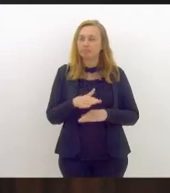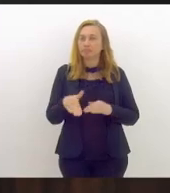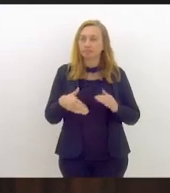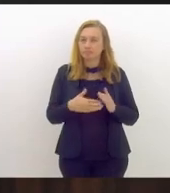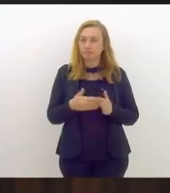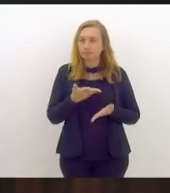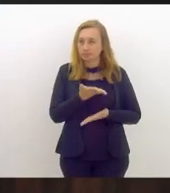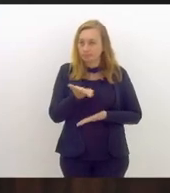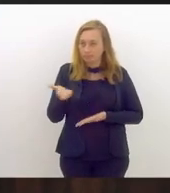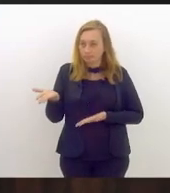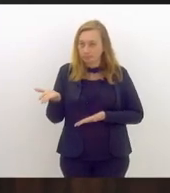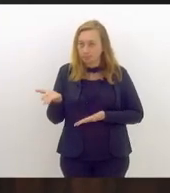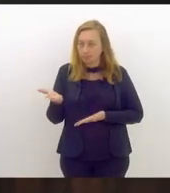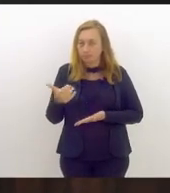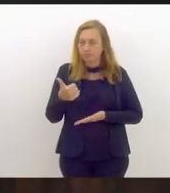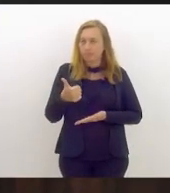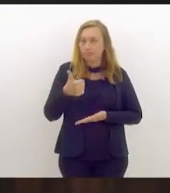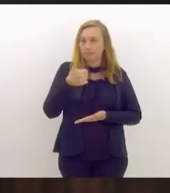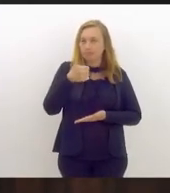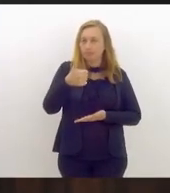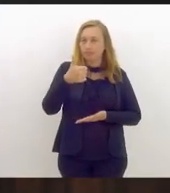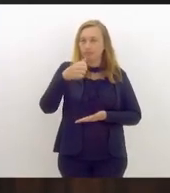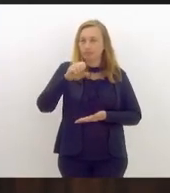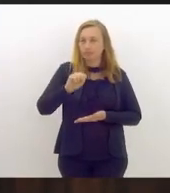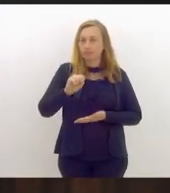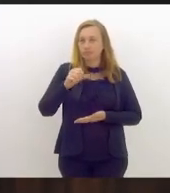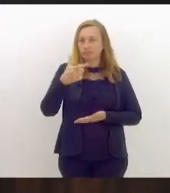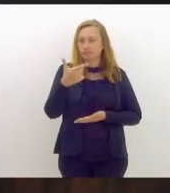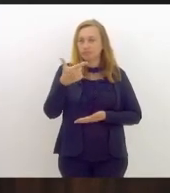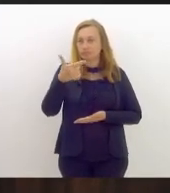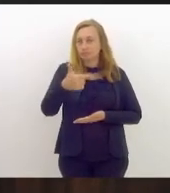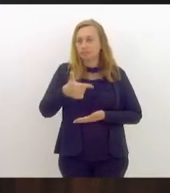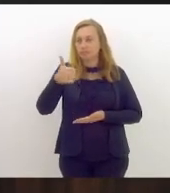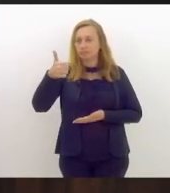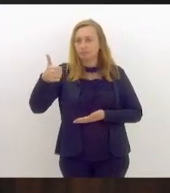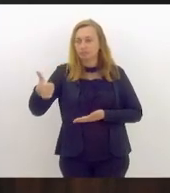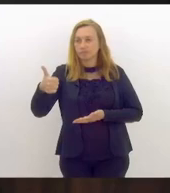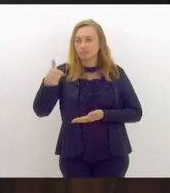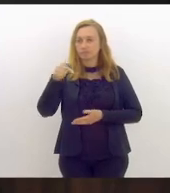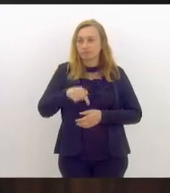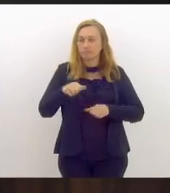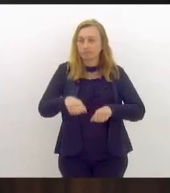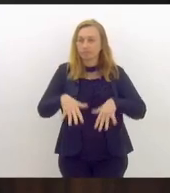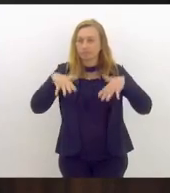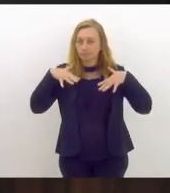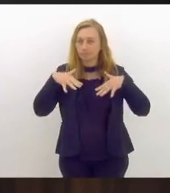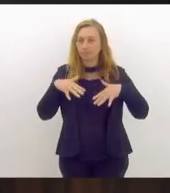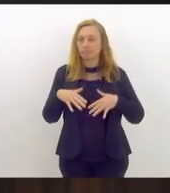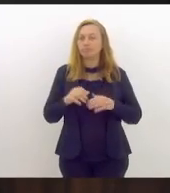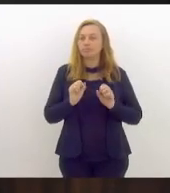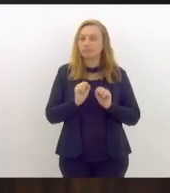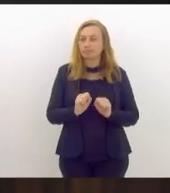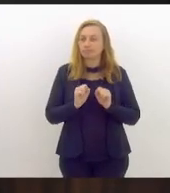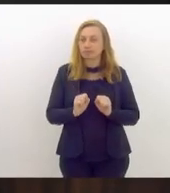senhores o 18º, o 21º e aqui no plenário está muito demandado para que a gente possa fazer